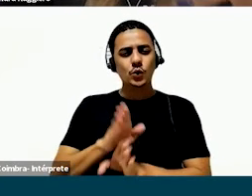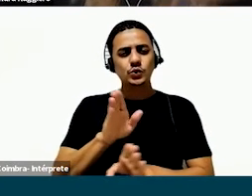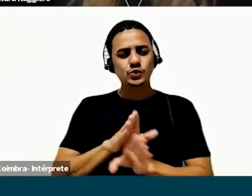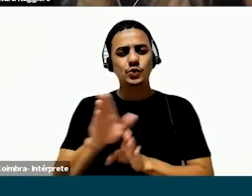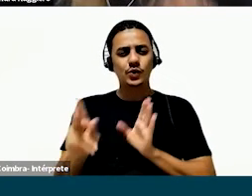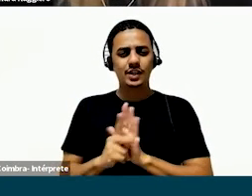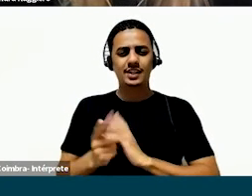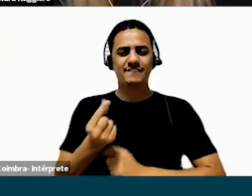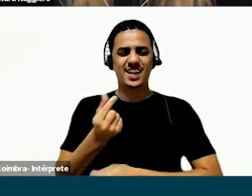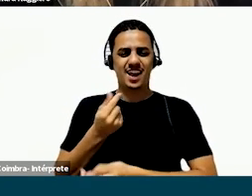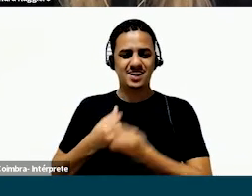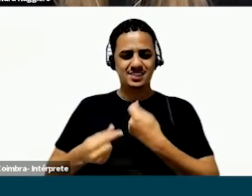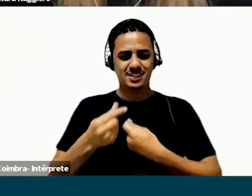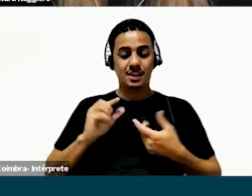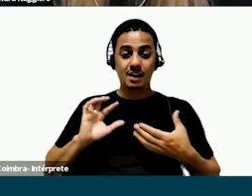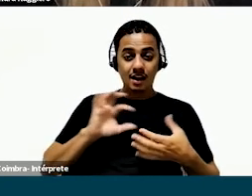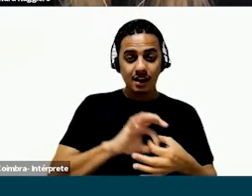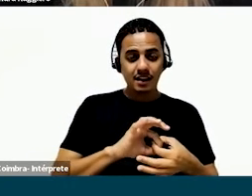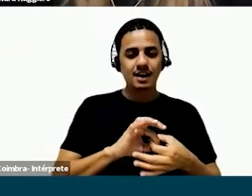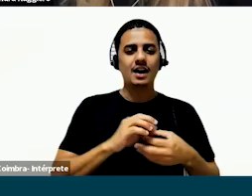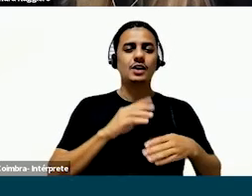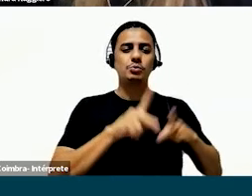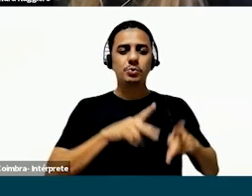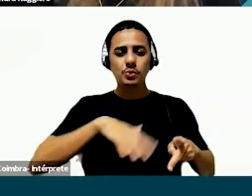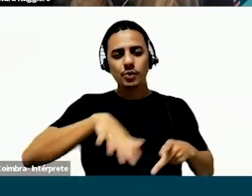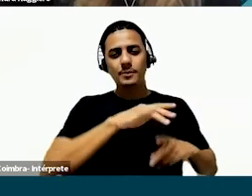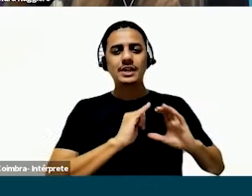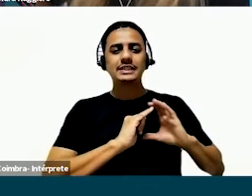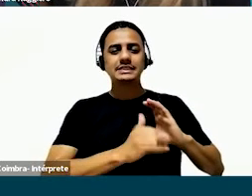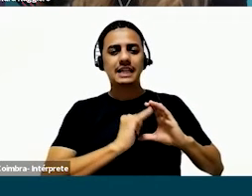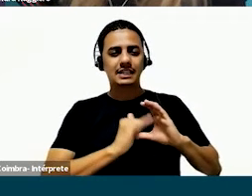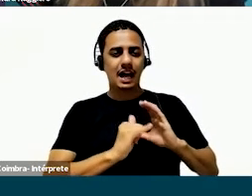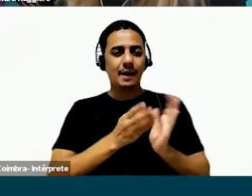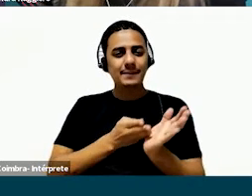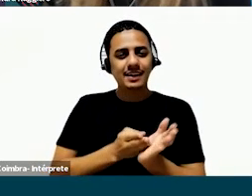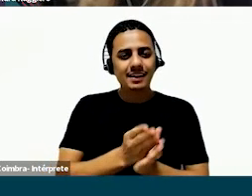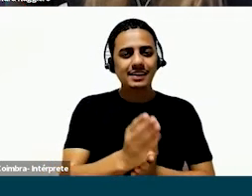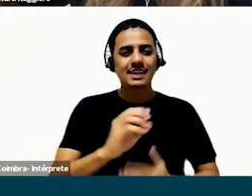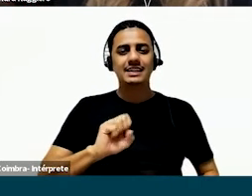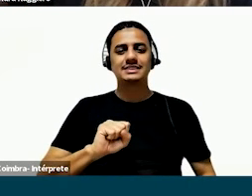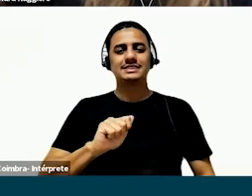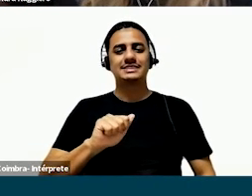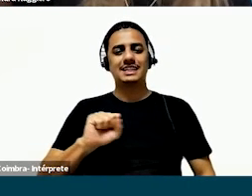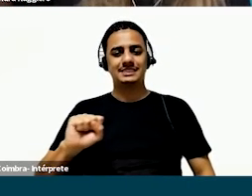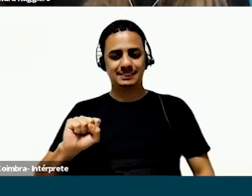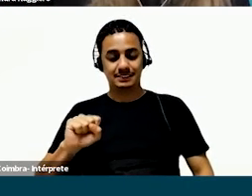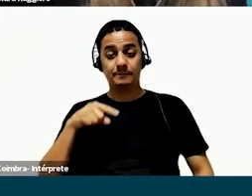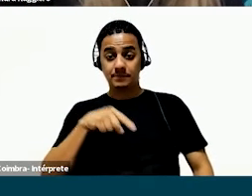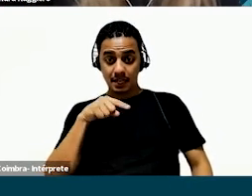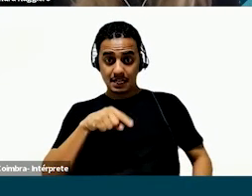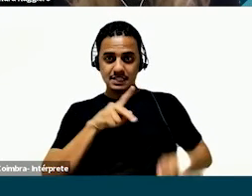consultoria financeira para o público de startups da linha SaaS. Então,